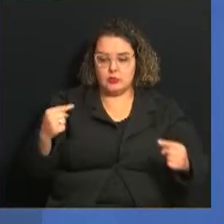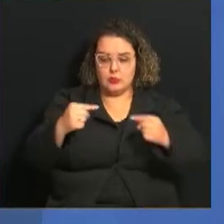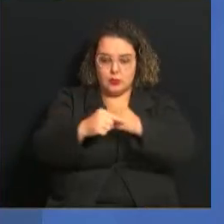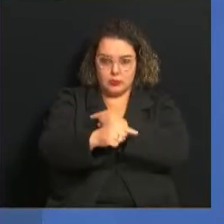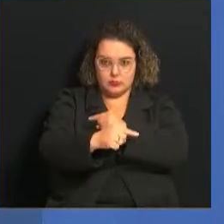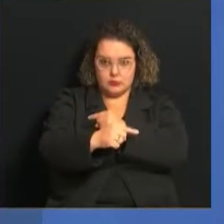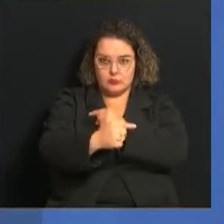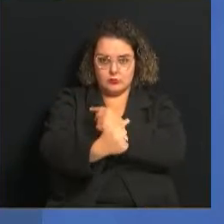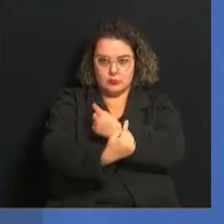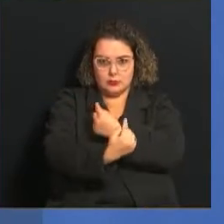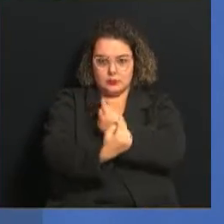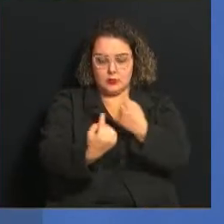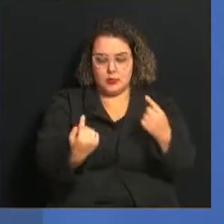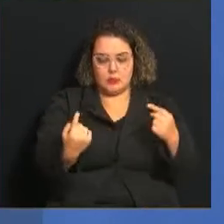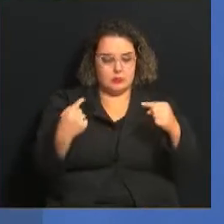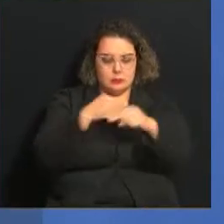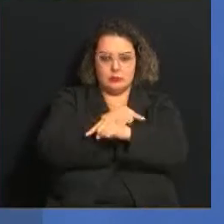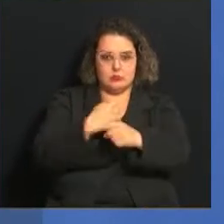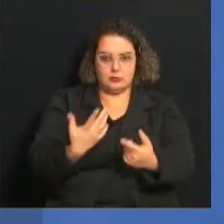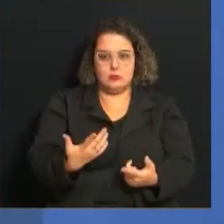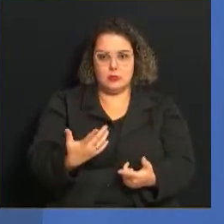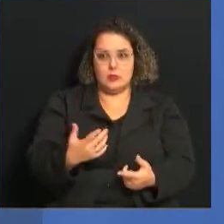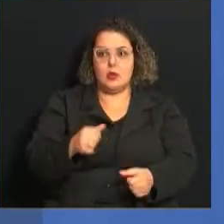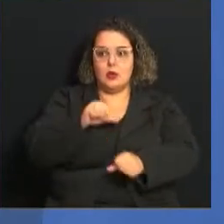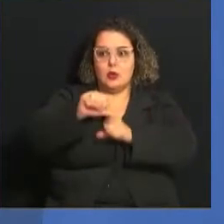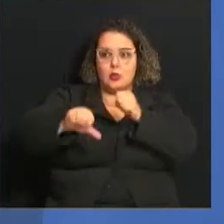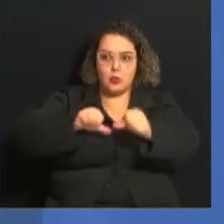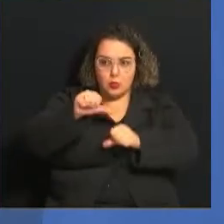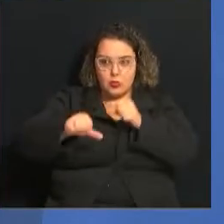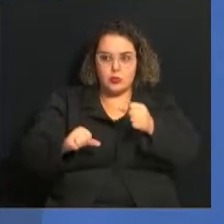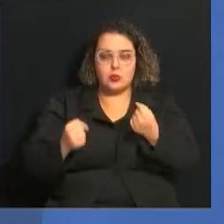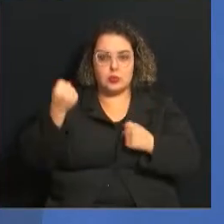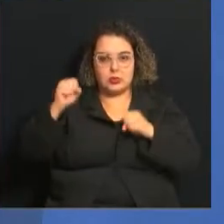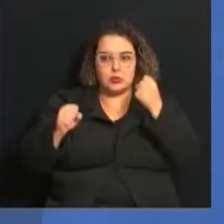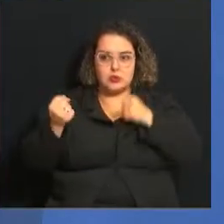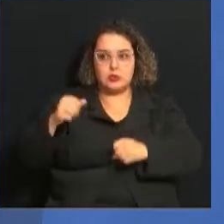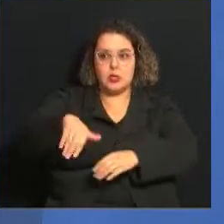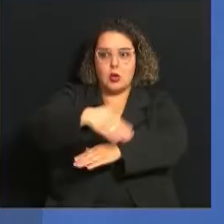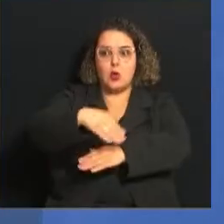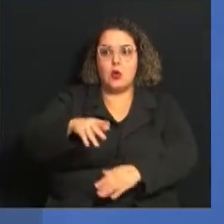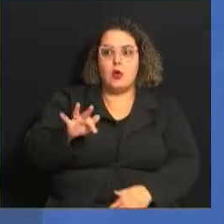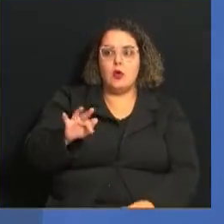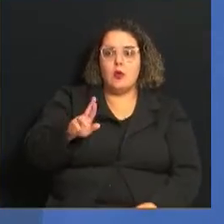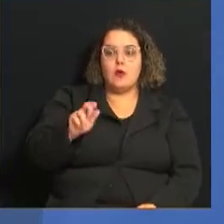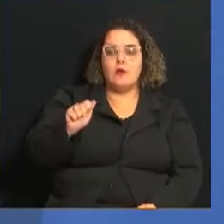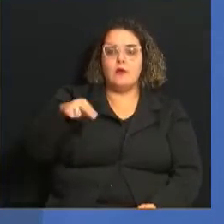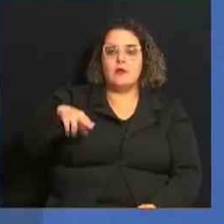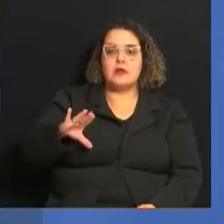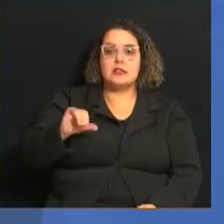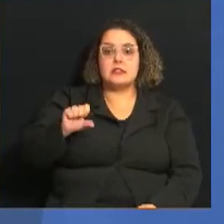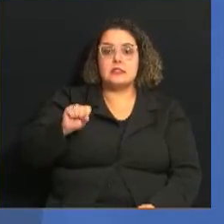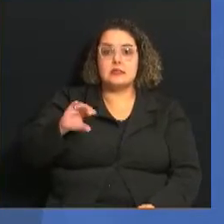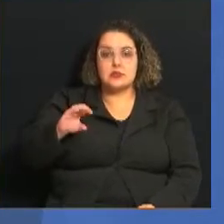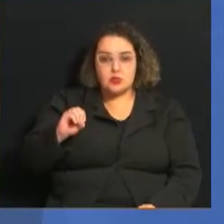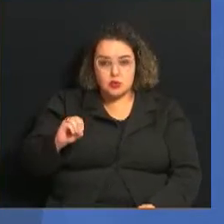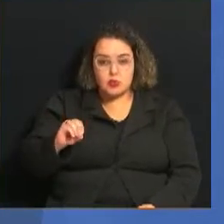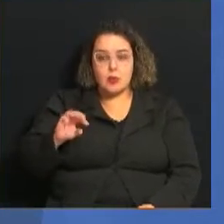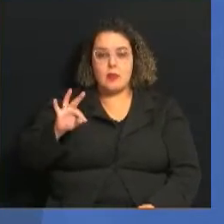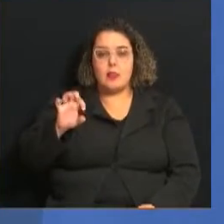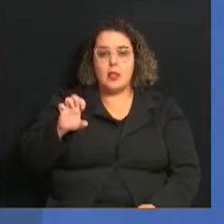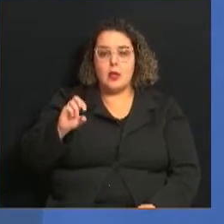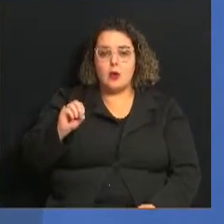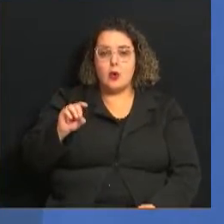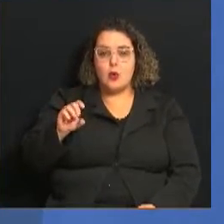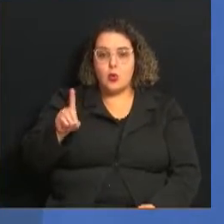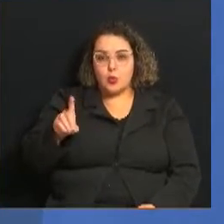gente tem a mudança também em duplo sentido de circulação na rua Francisco Teodoro. Ali, para você que